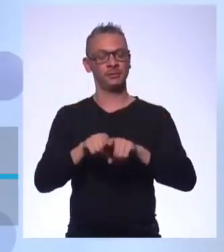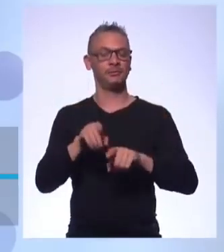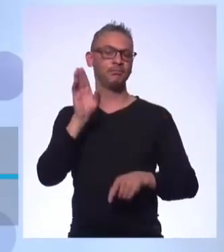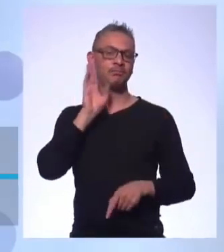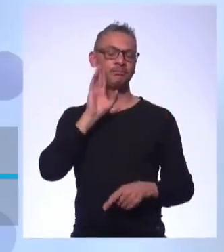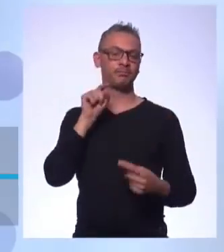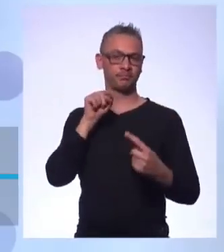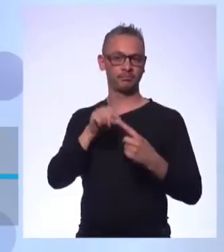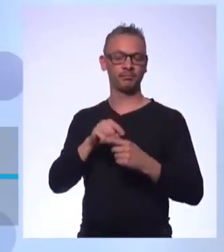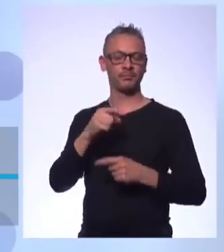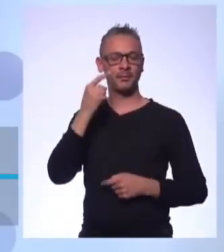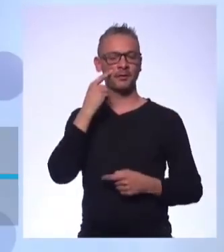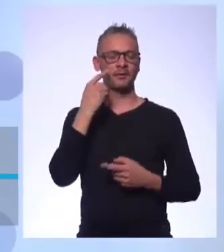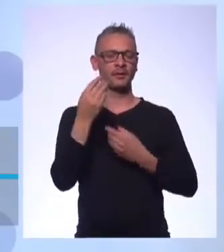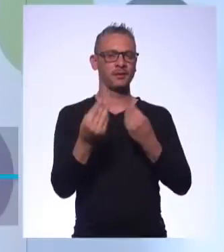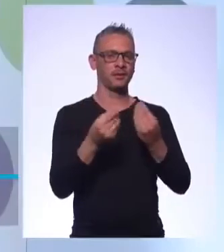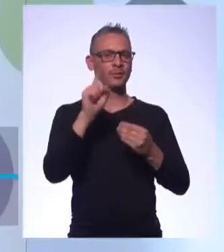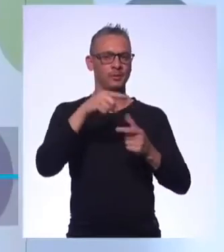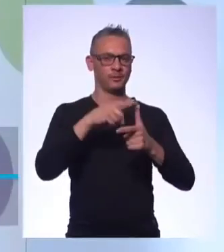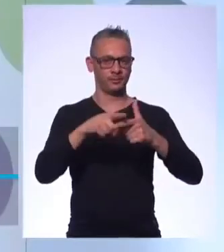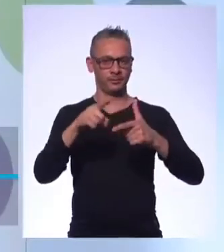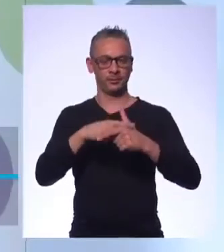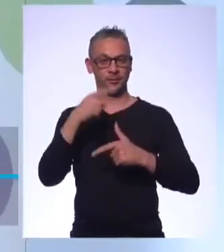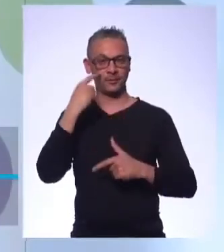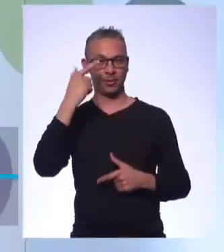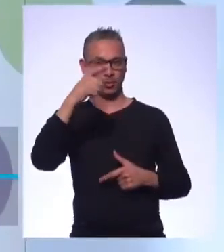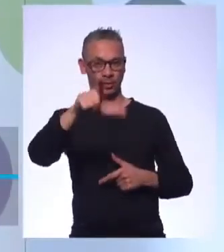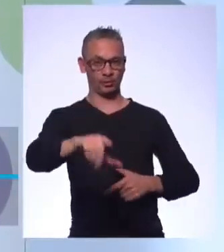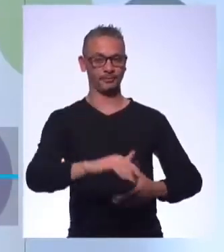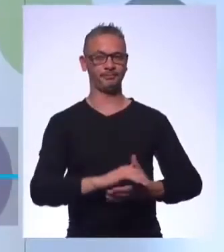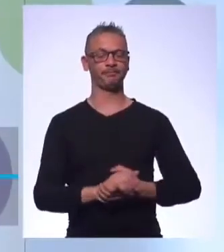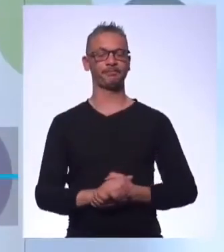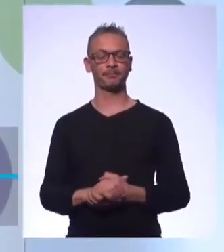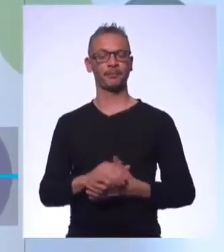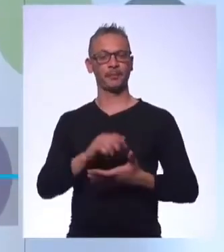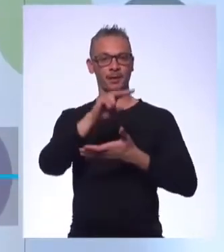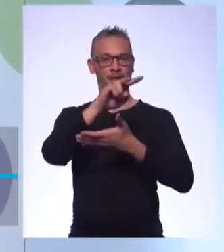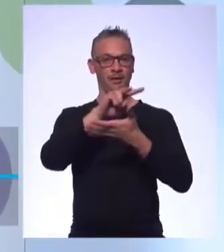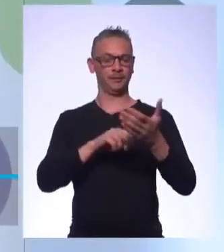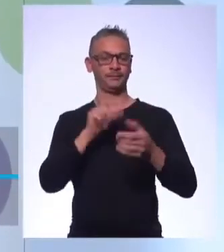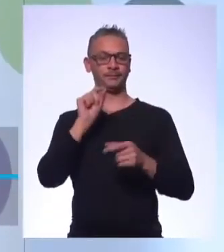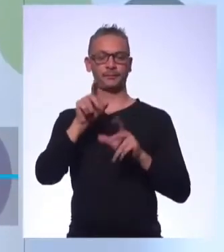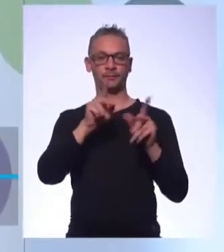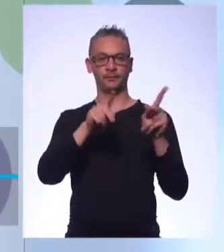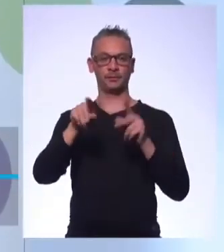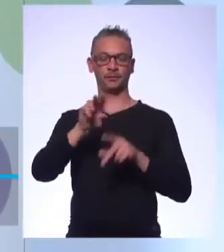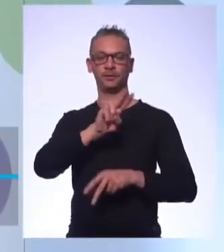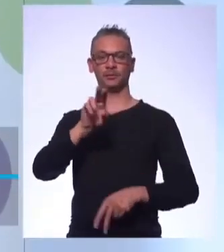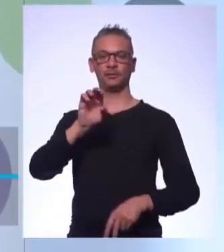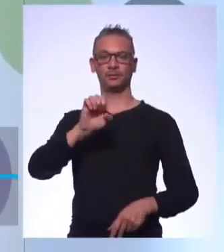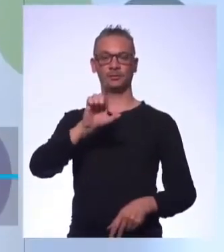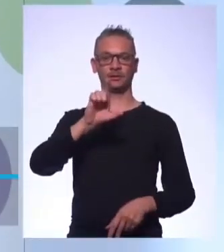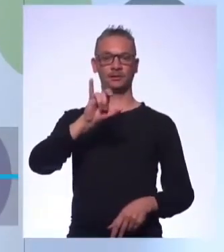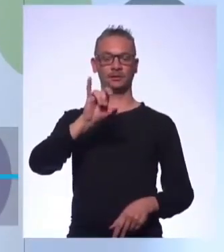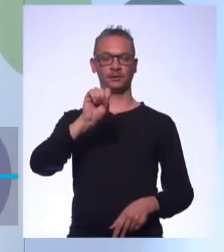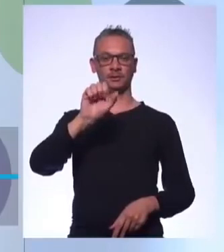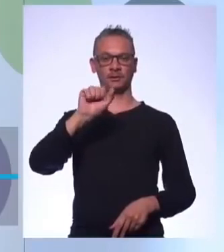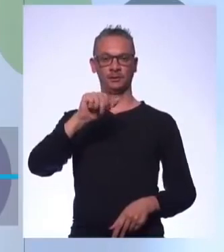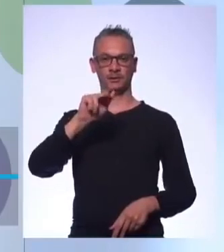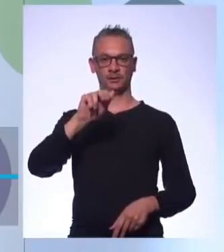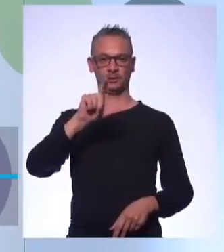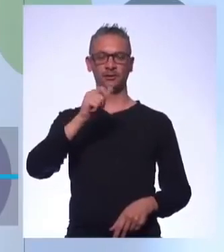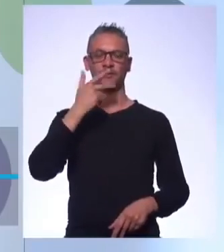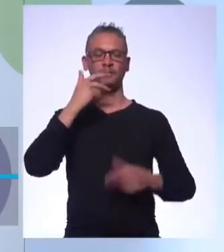A gente já vai ver quais seriam esses problemas, vamos para a próxima, mas antes eu vou ler aqui a professora Elisângela. Ela falou uma